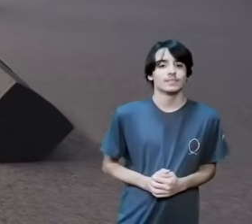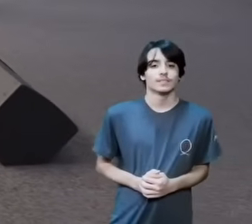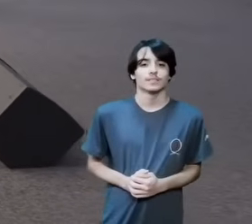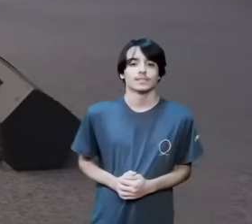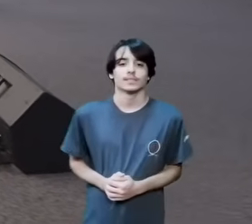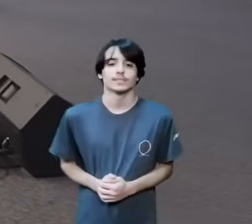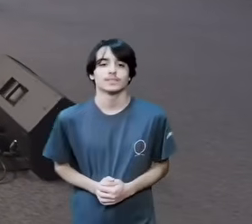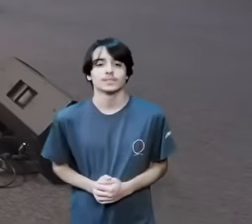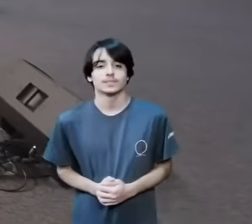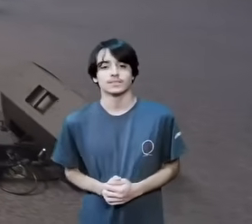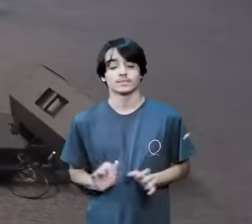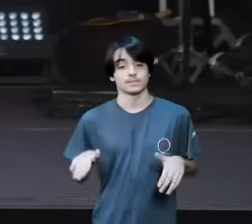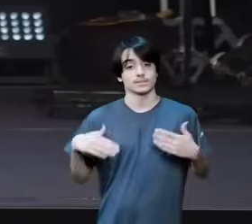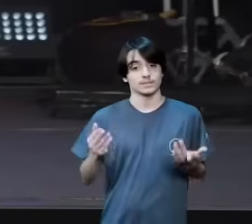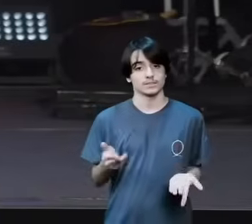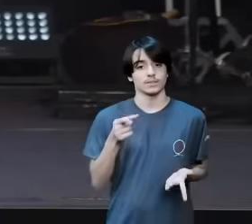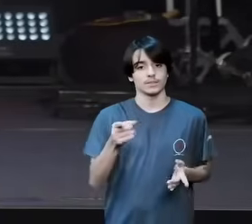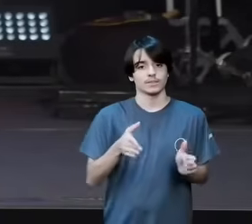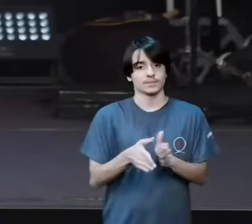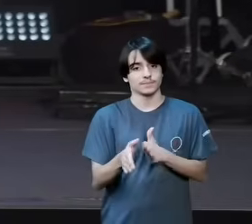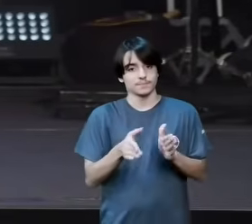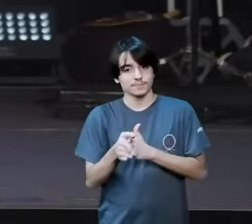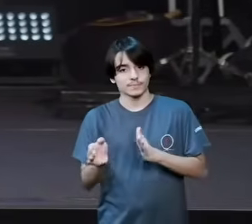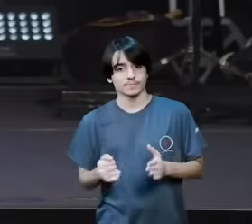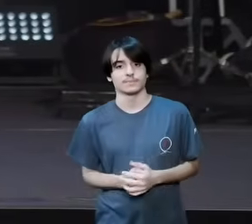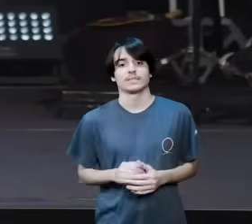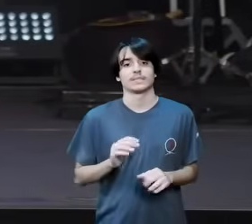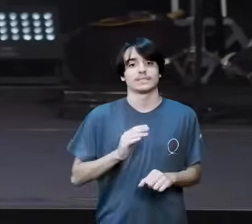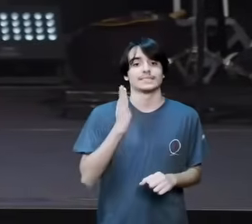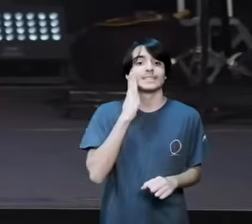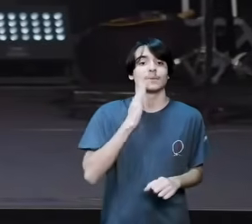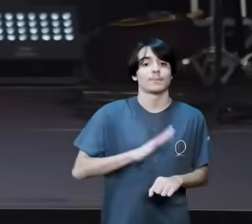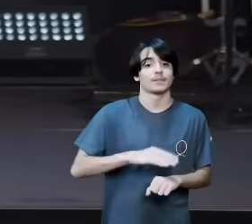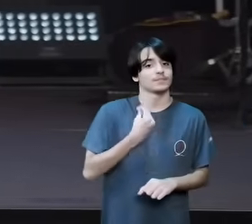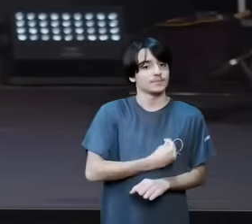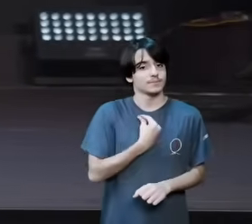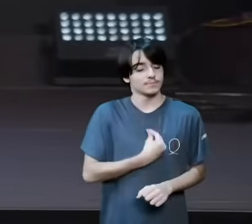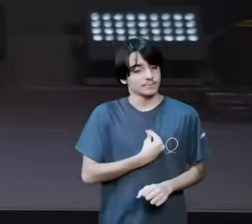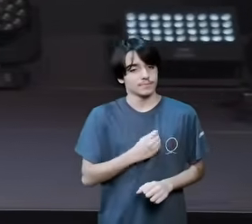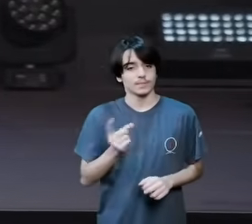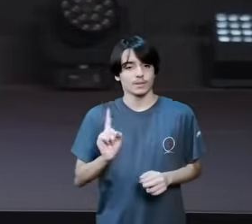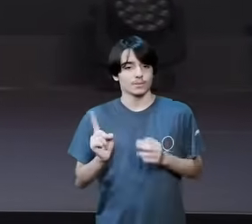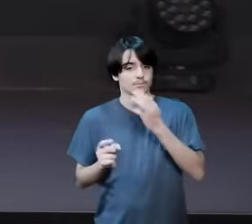Tendo dito essas palavras, seguindo a orientação de quem sabe, mas não vive...